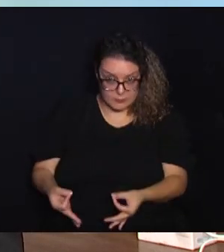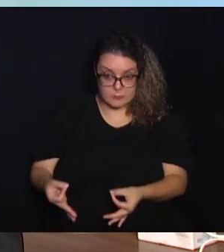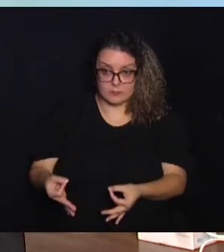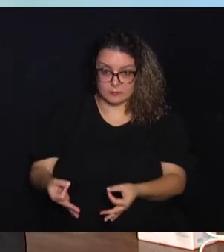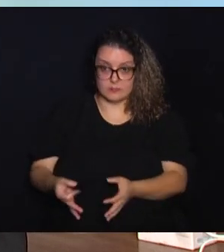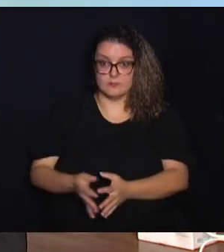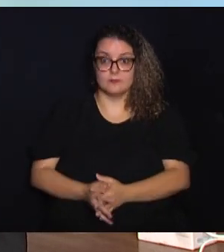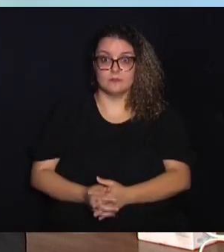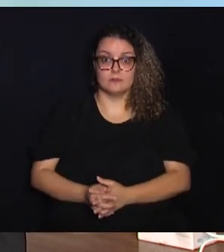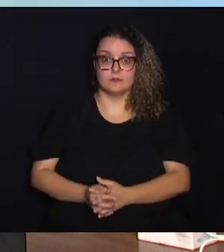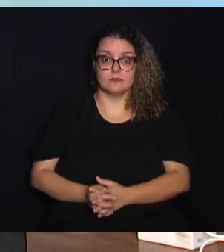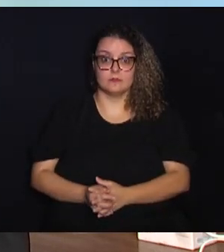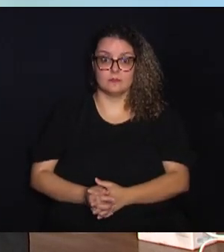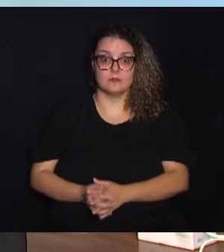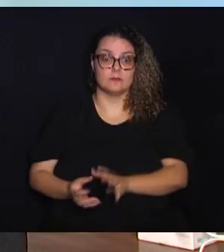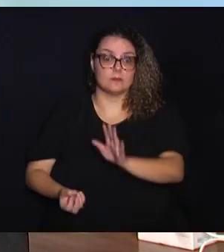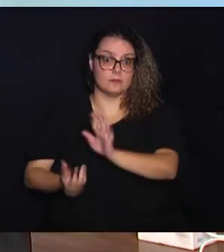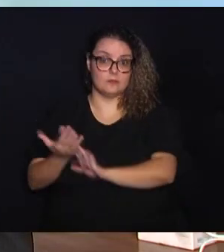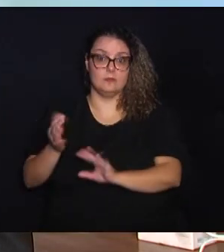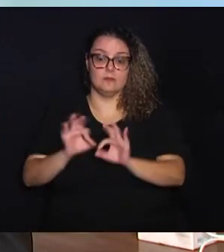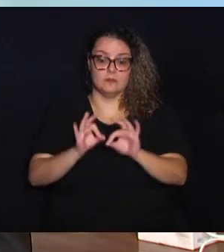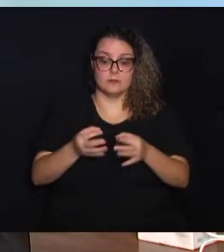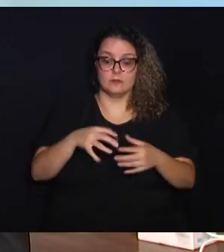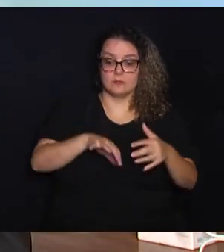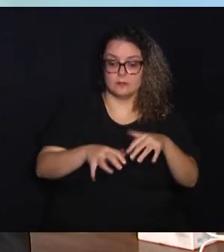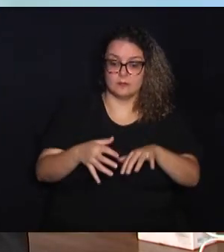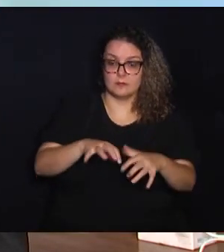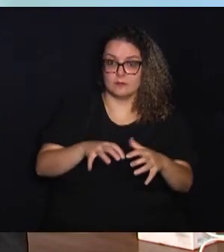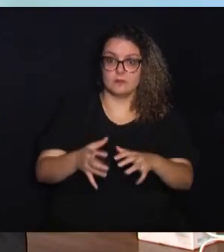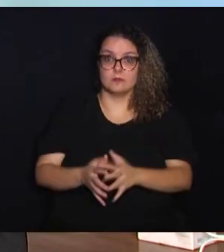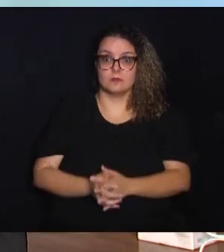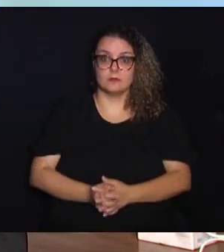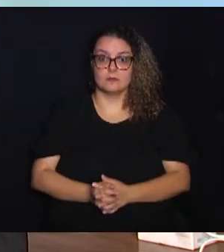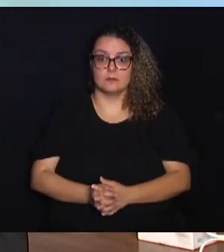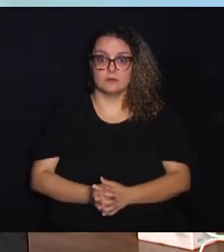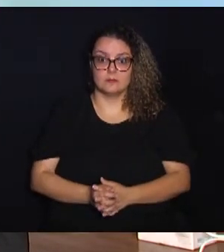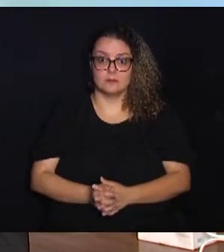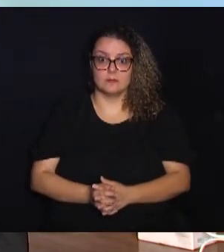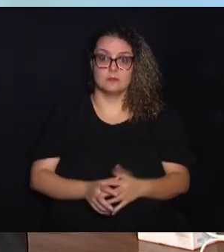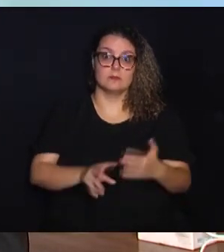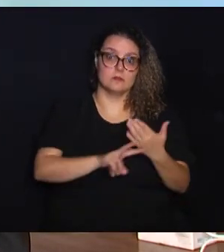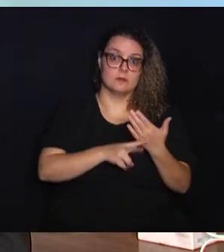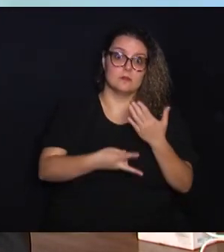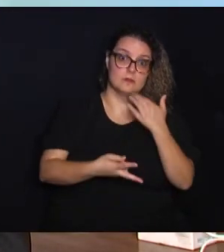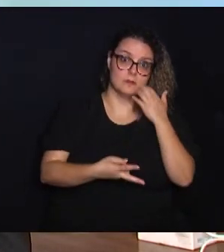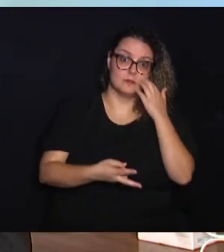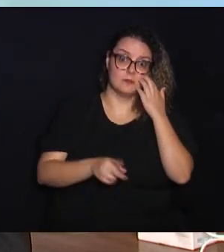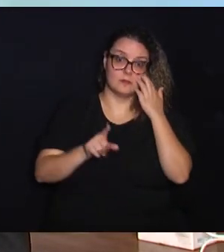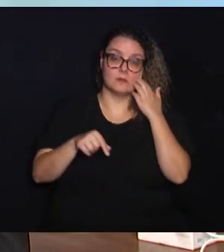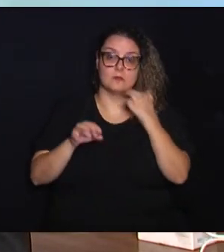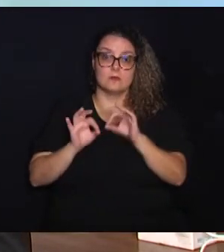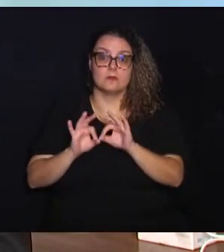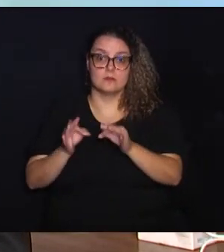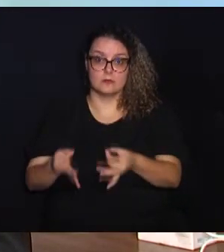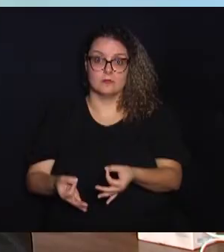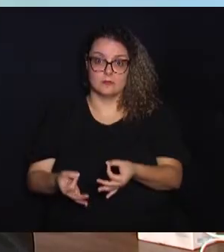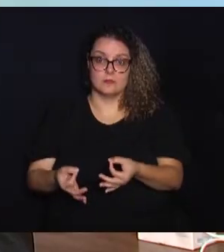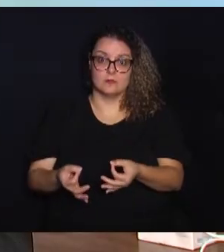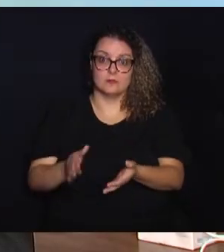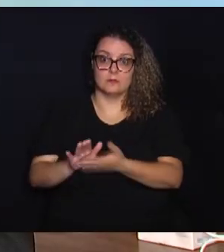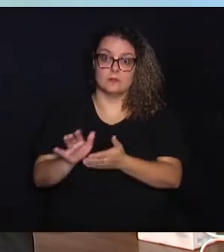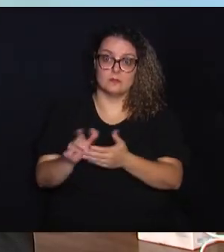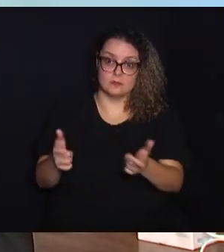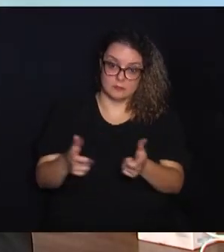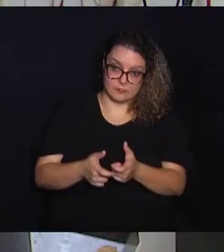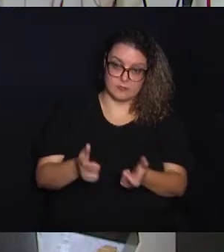simples. Ele é simples de criar, simples de montar e, consequentemente, pela simplicidade, o custo